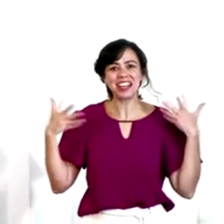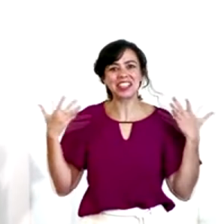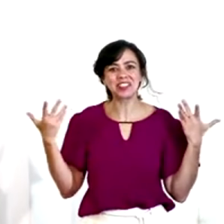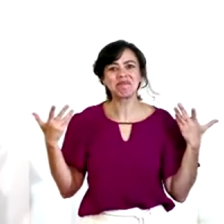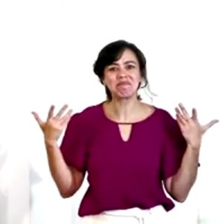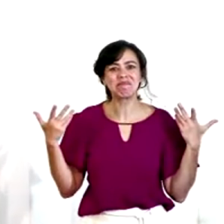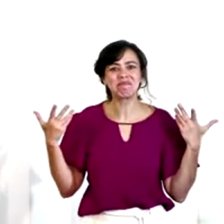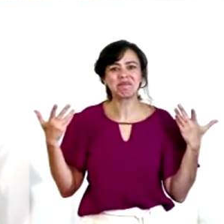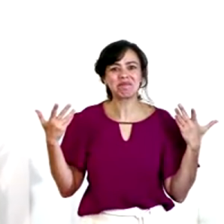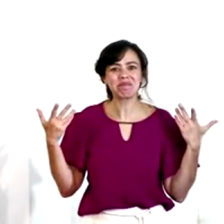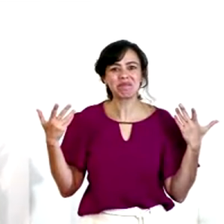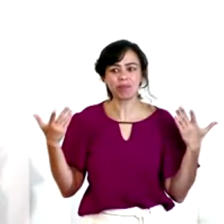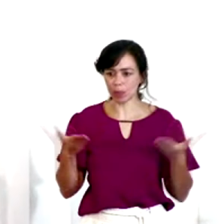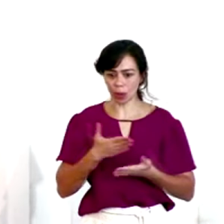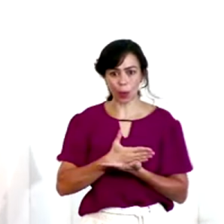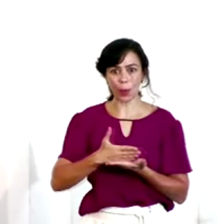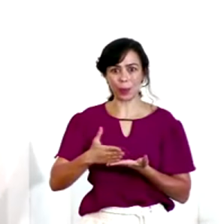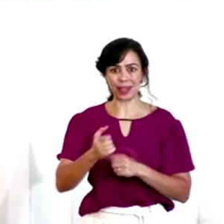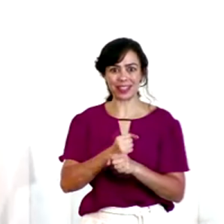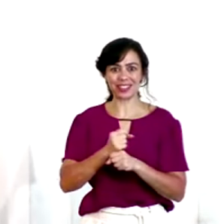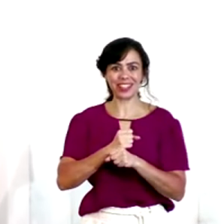de nós.